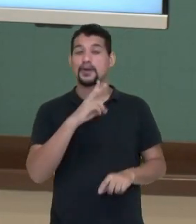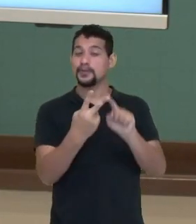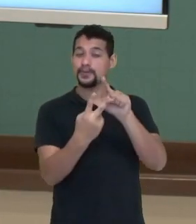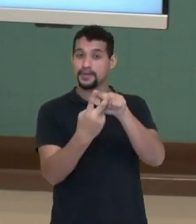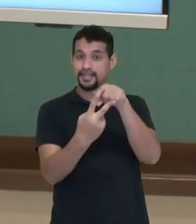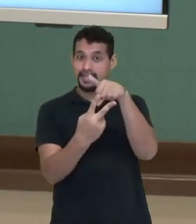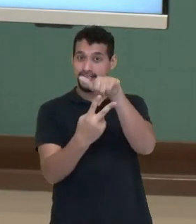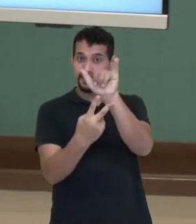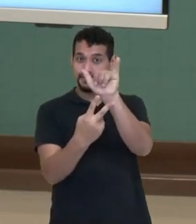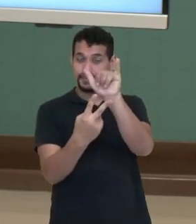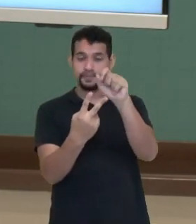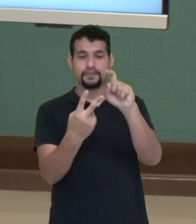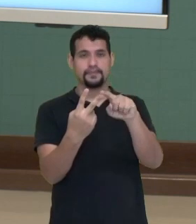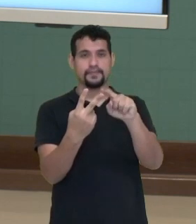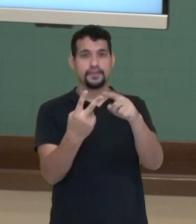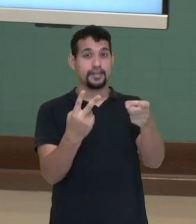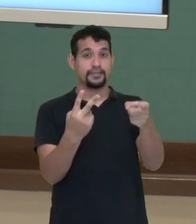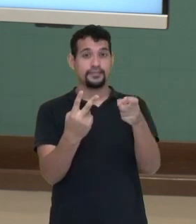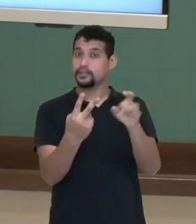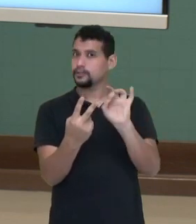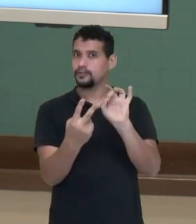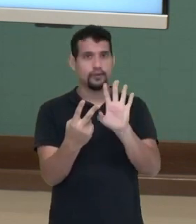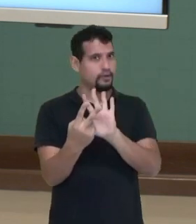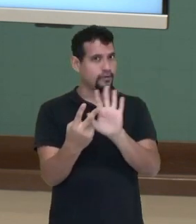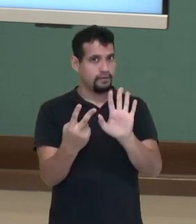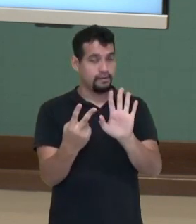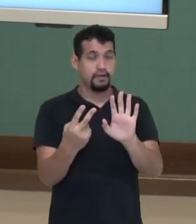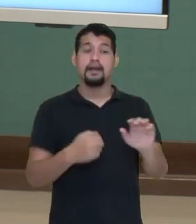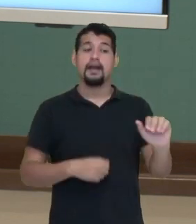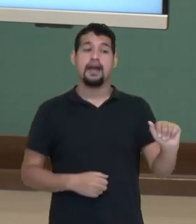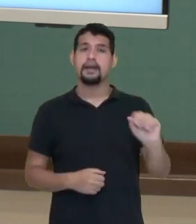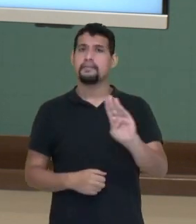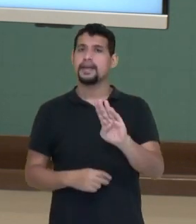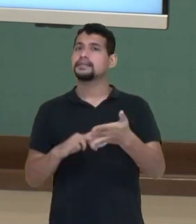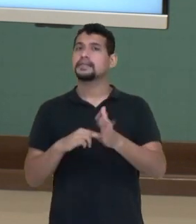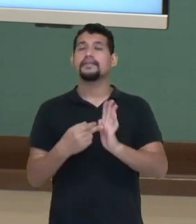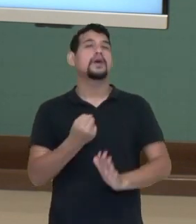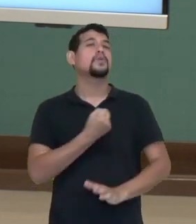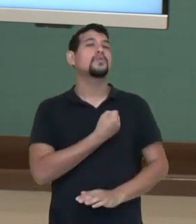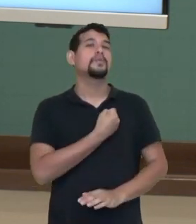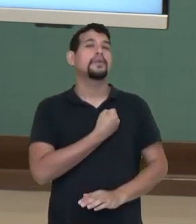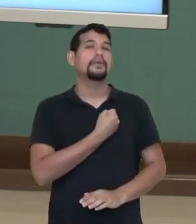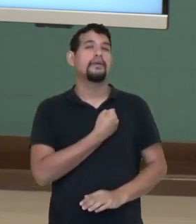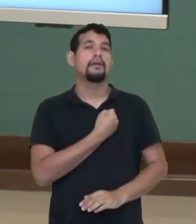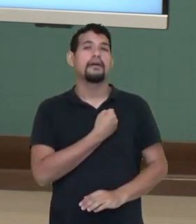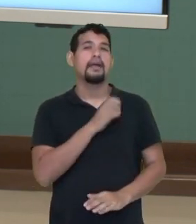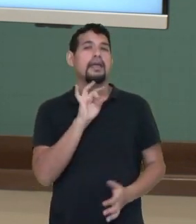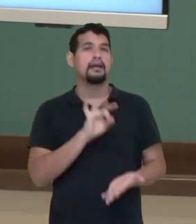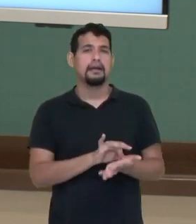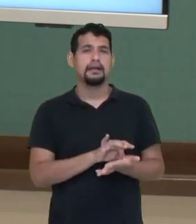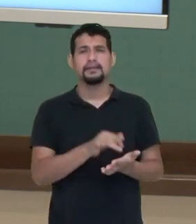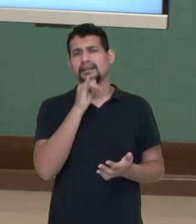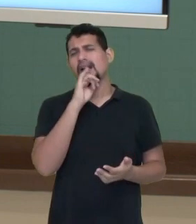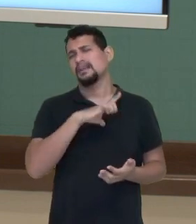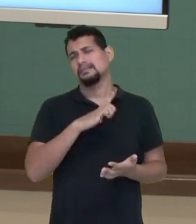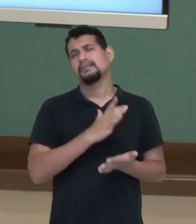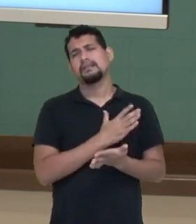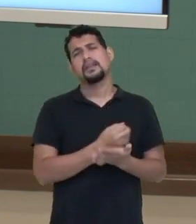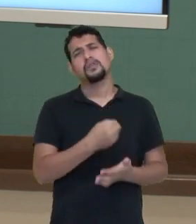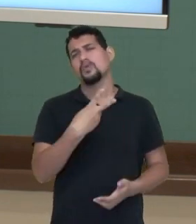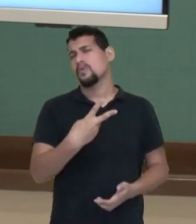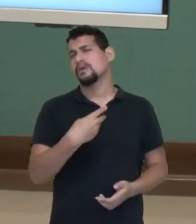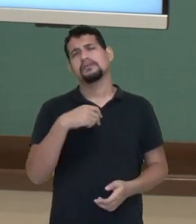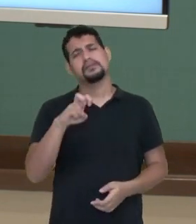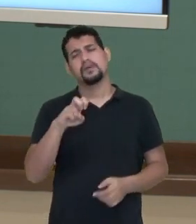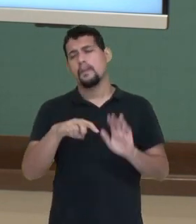Y e X. A e B são números reais. Então vai aparecer aqui um 2, um 5, um menos